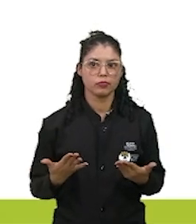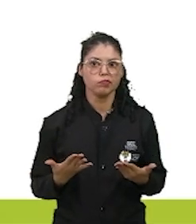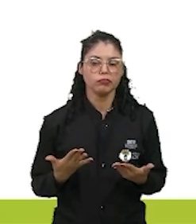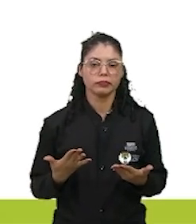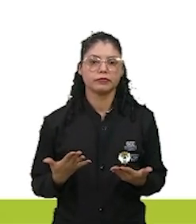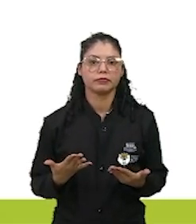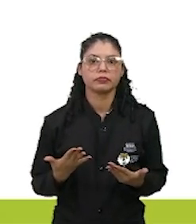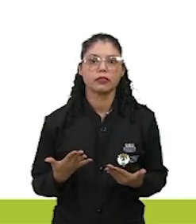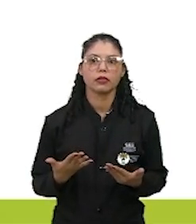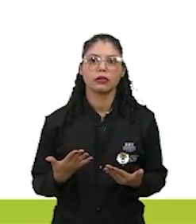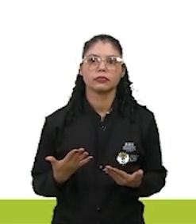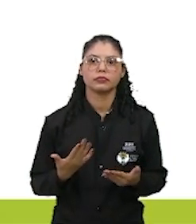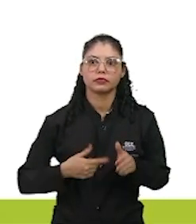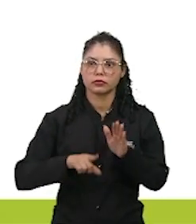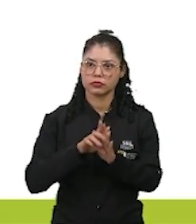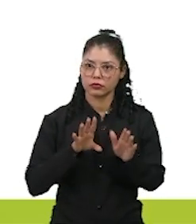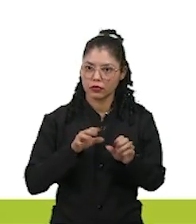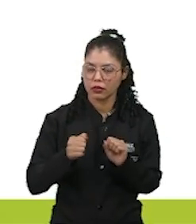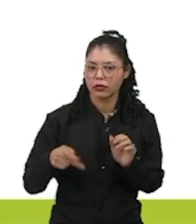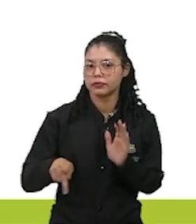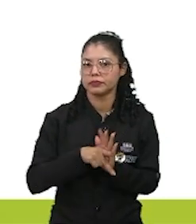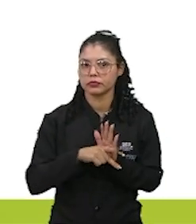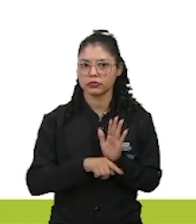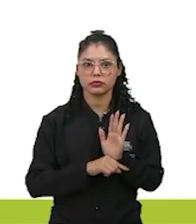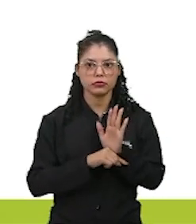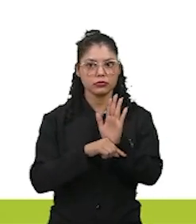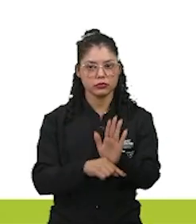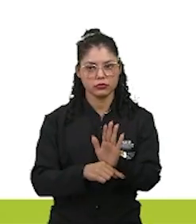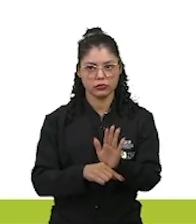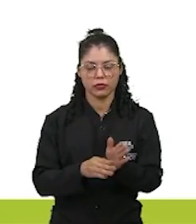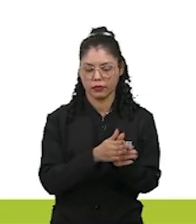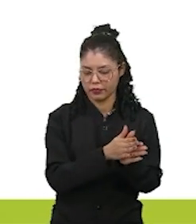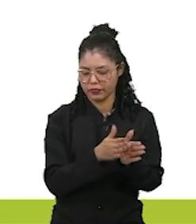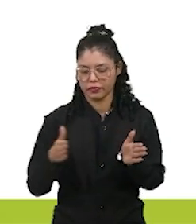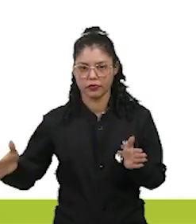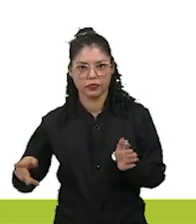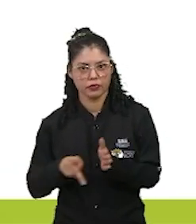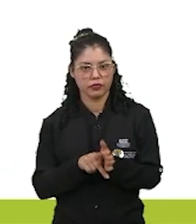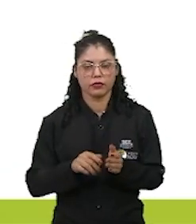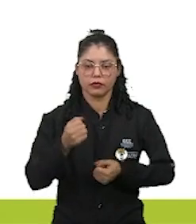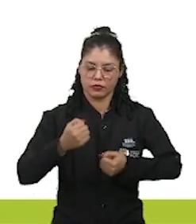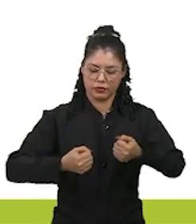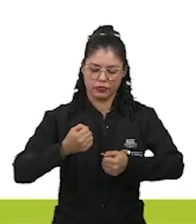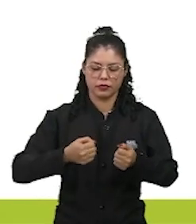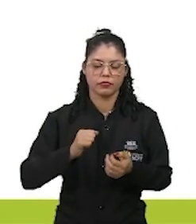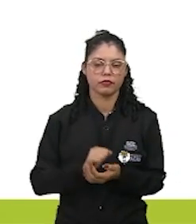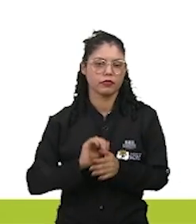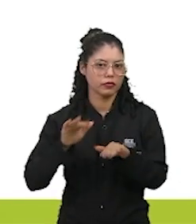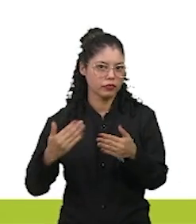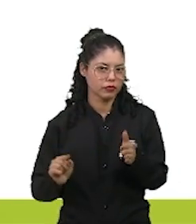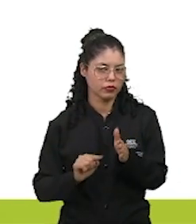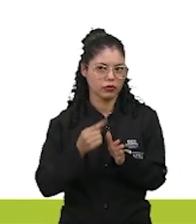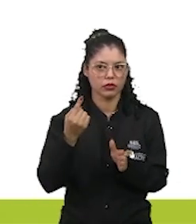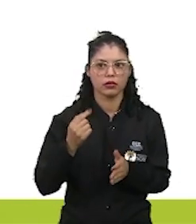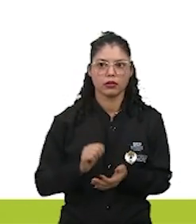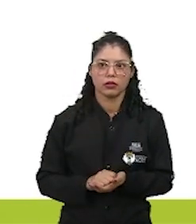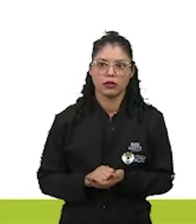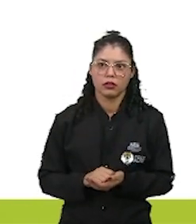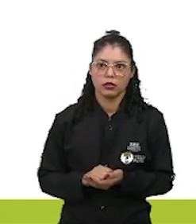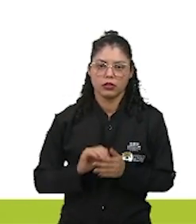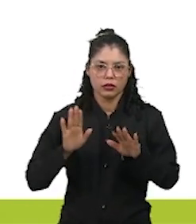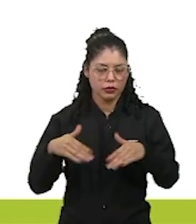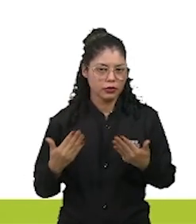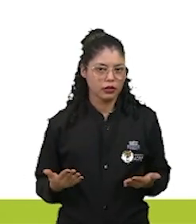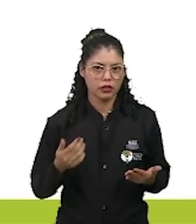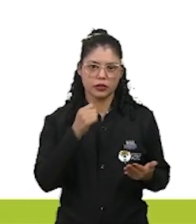Y vertical e a distância percorrida pelo automóvel é indicada no eixo X horizontal. Comando da questão. Isso aqui você vai encontrar